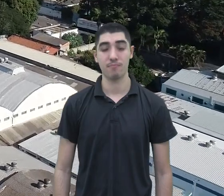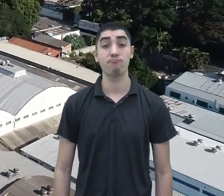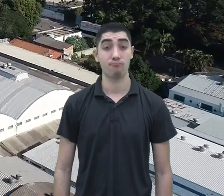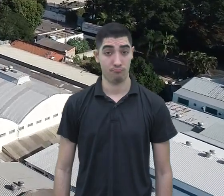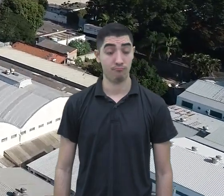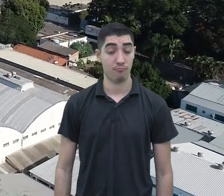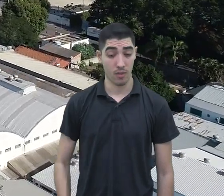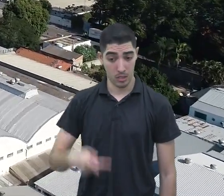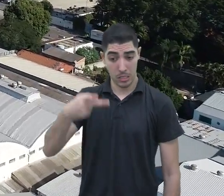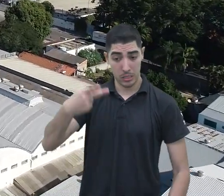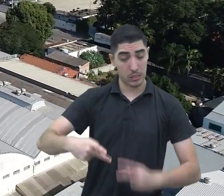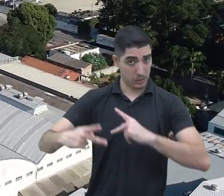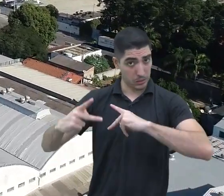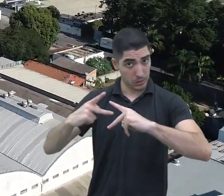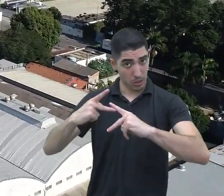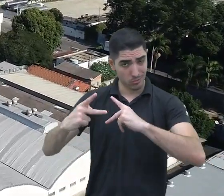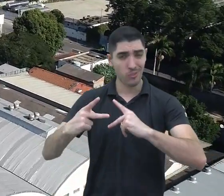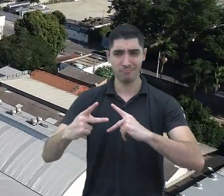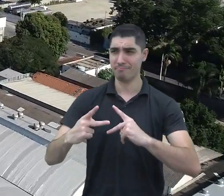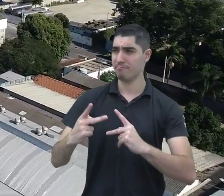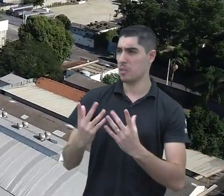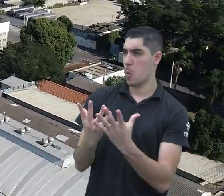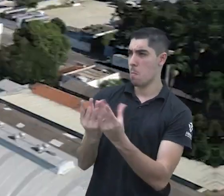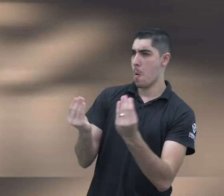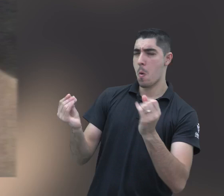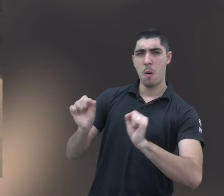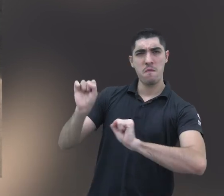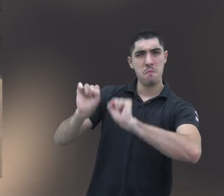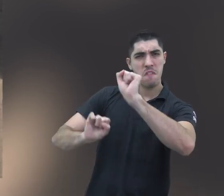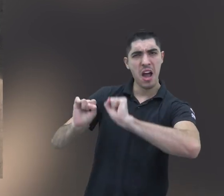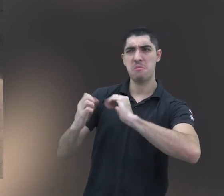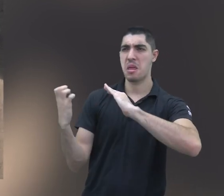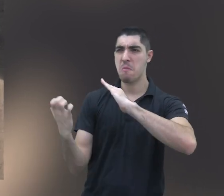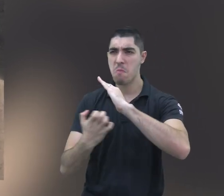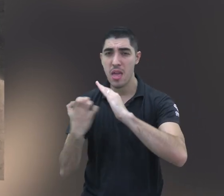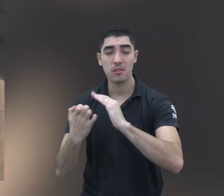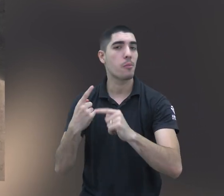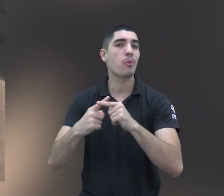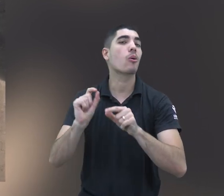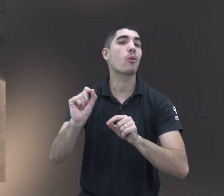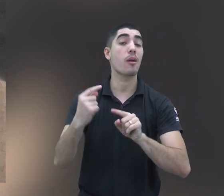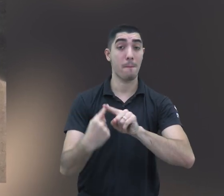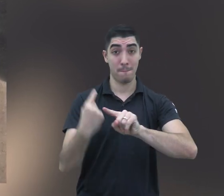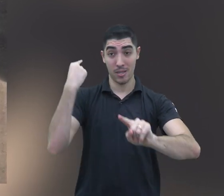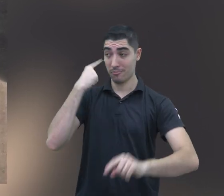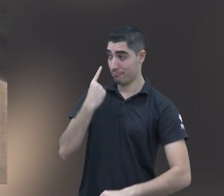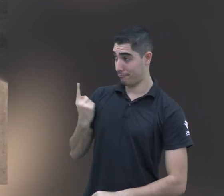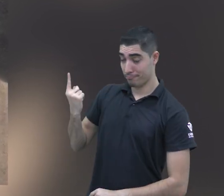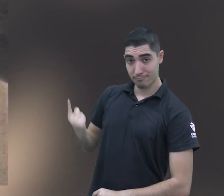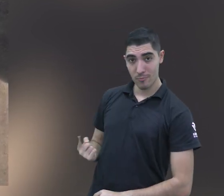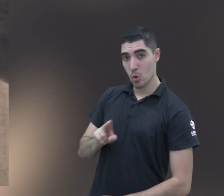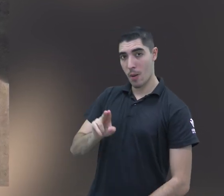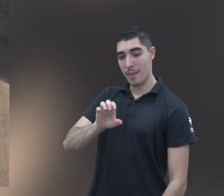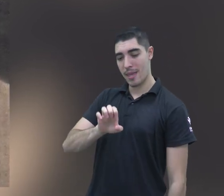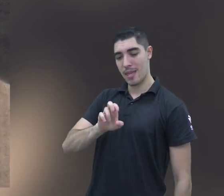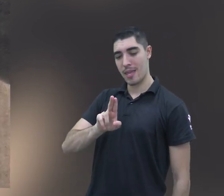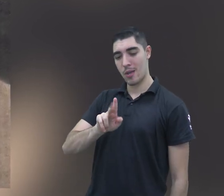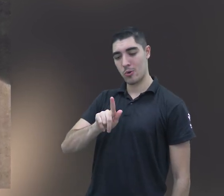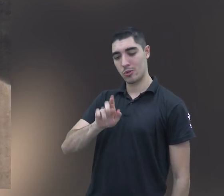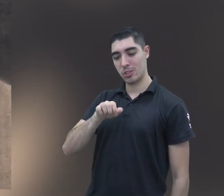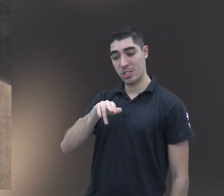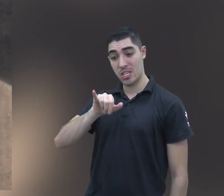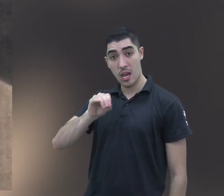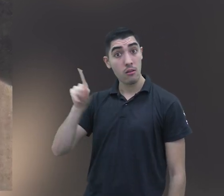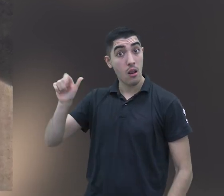Se hoje São José é uma cidade cheia de indústrias, é porque no passado um morador chamado Eugênio Bonadio